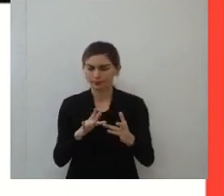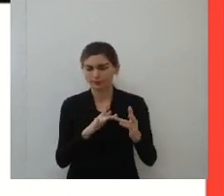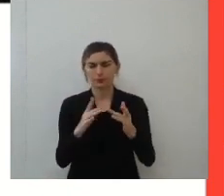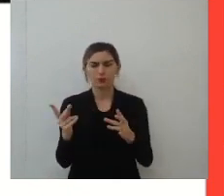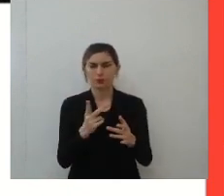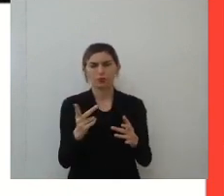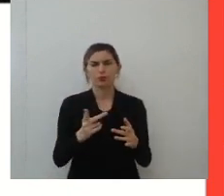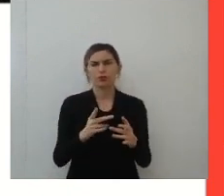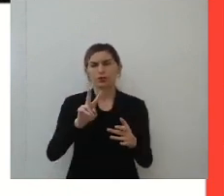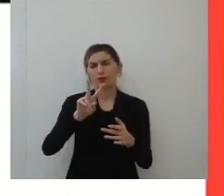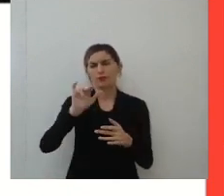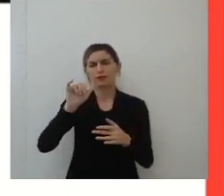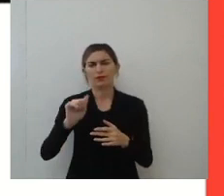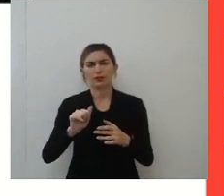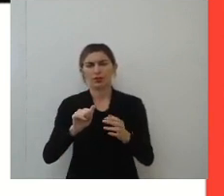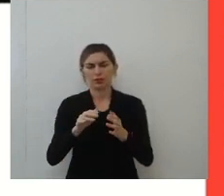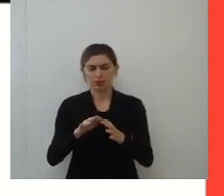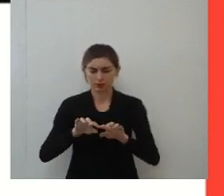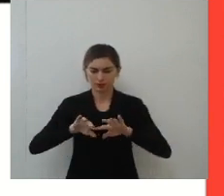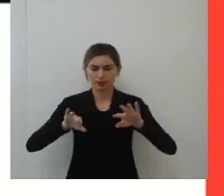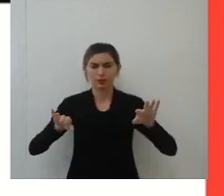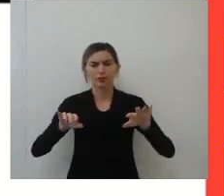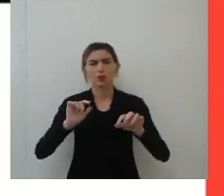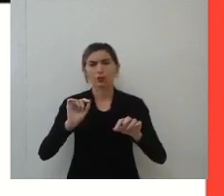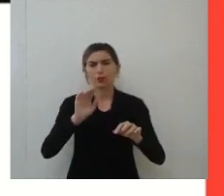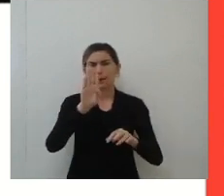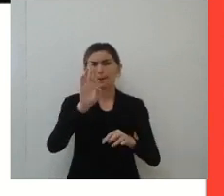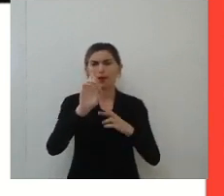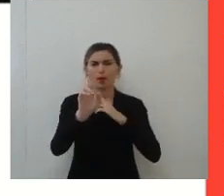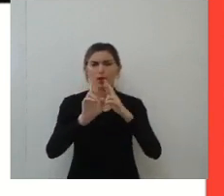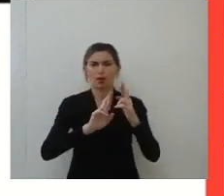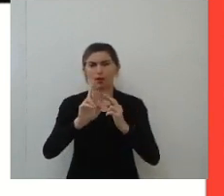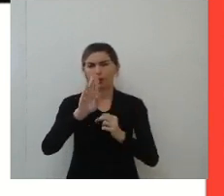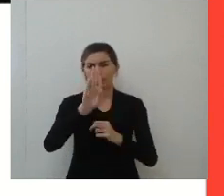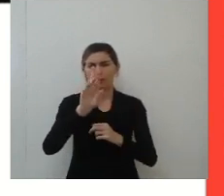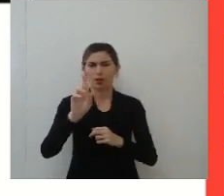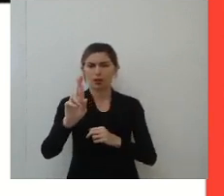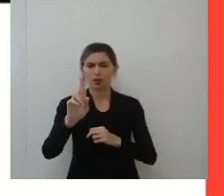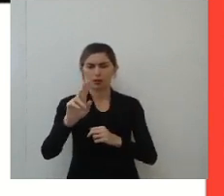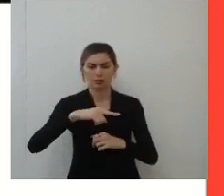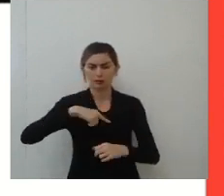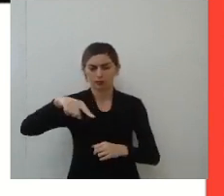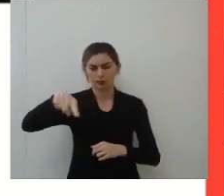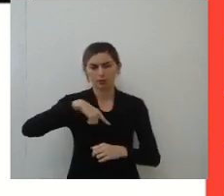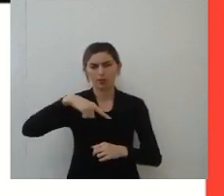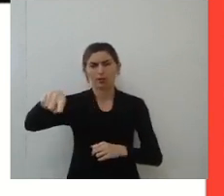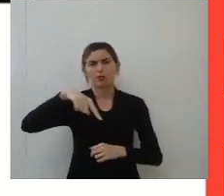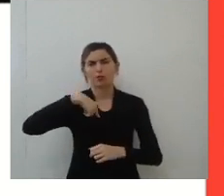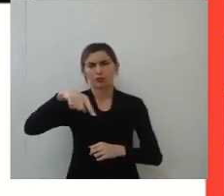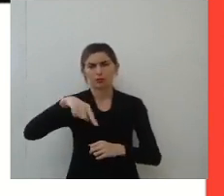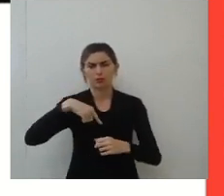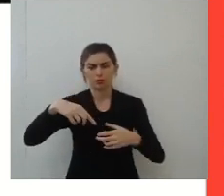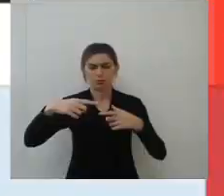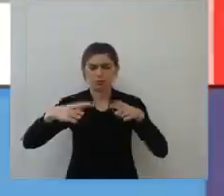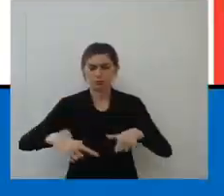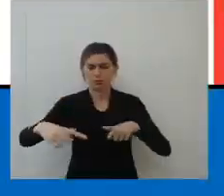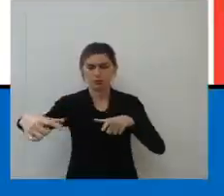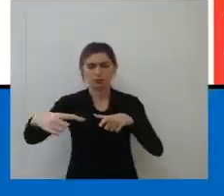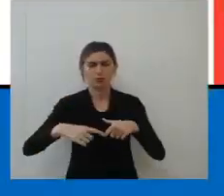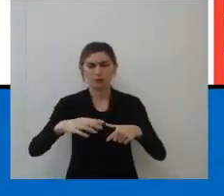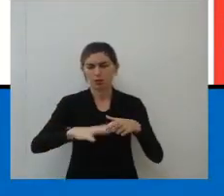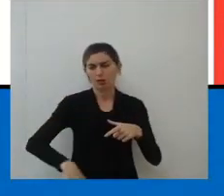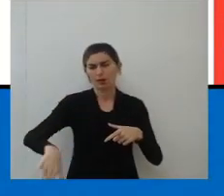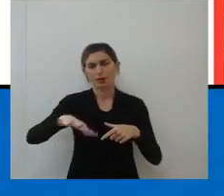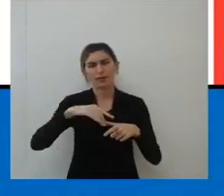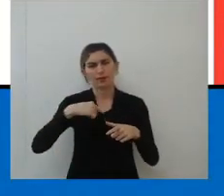aqui é uma via de deslocamento, isso aqui é uma BR, tá? Que serve para fazer a ligação territorial de uma área